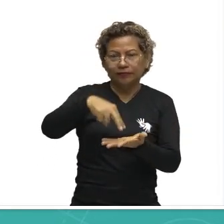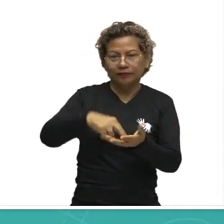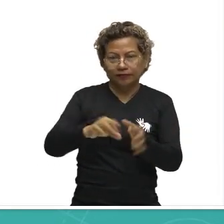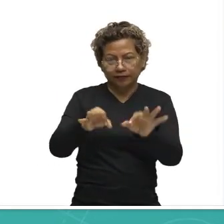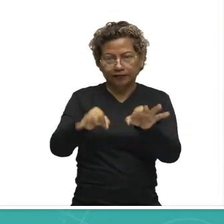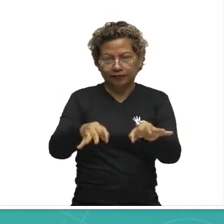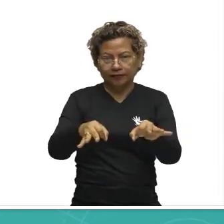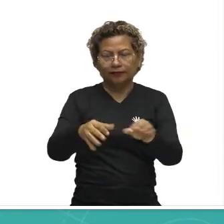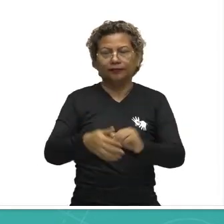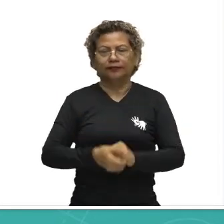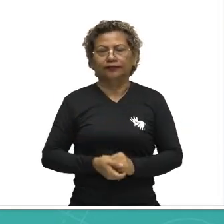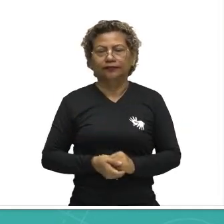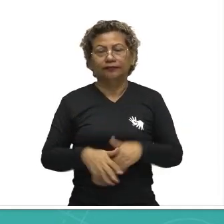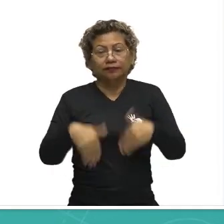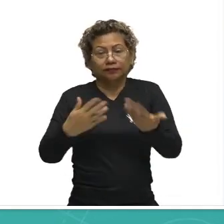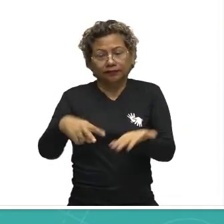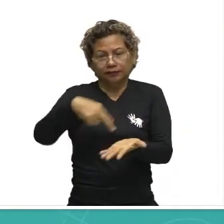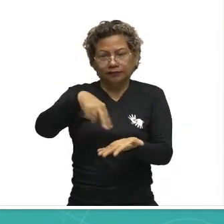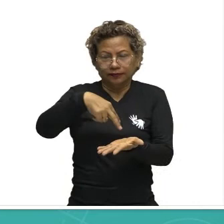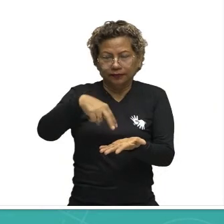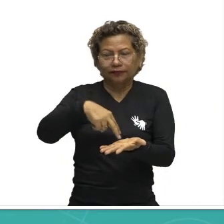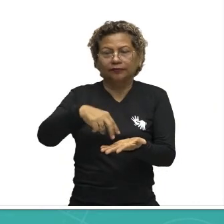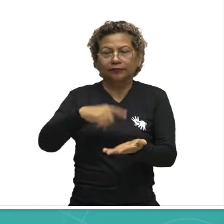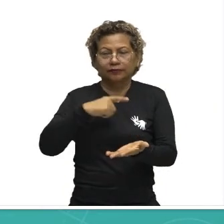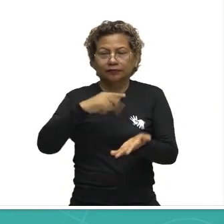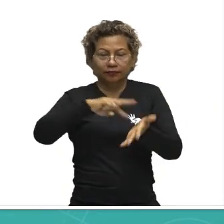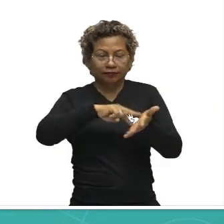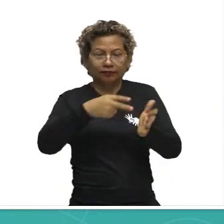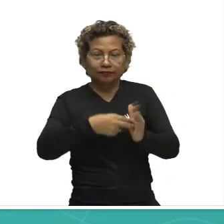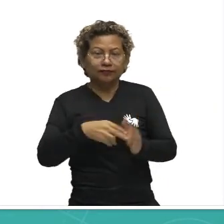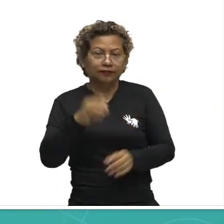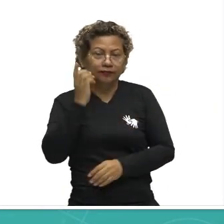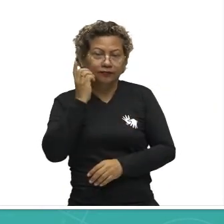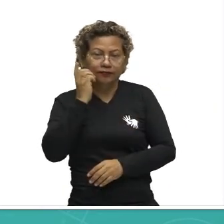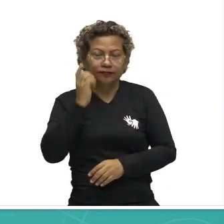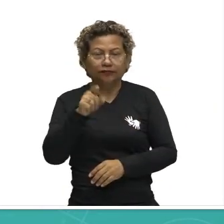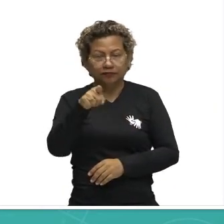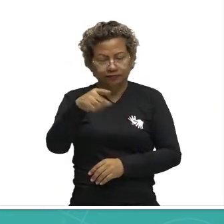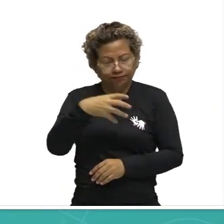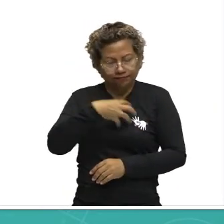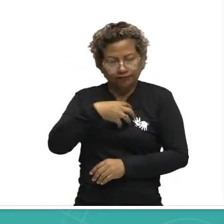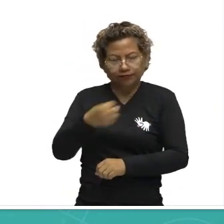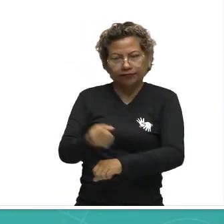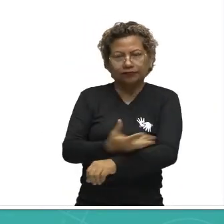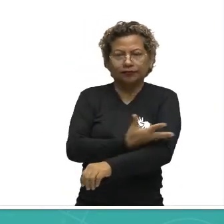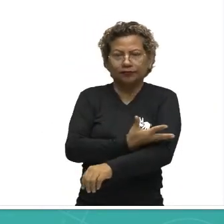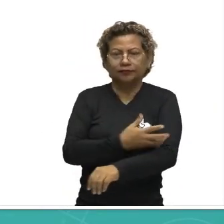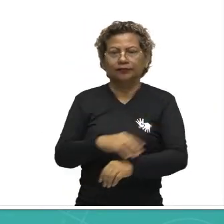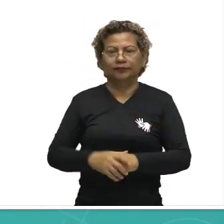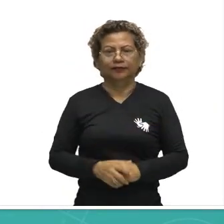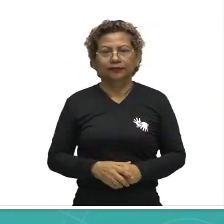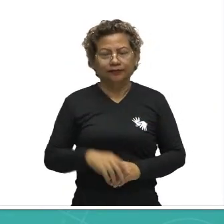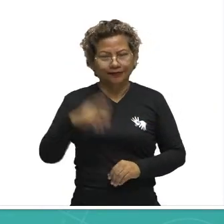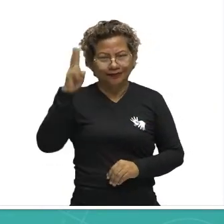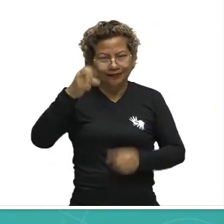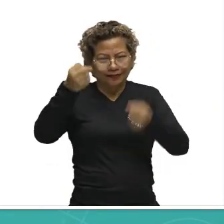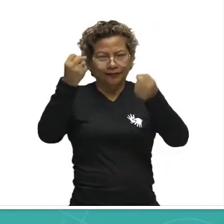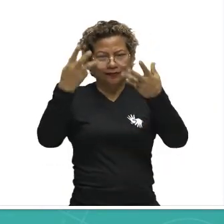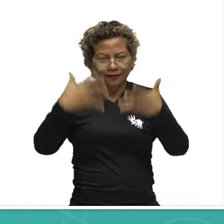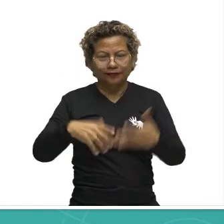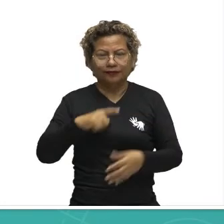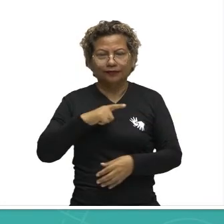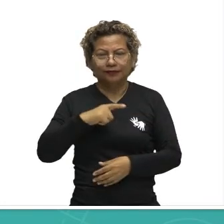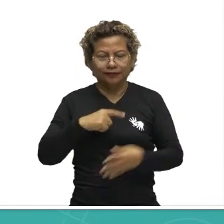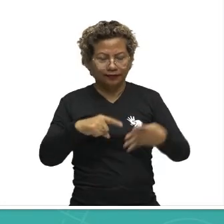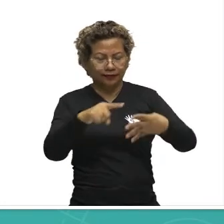certo? Então, a dança, ela também representa o quê? O teu dia a dia, as tuas emoções. Nós vimos aí dança que fala dos quatro